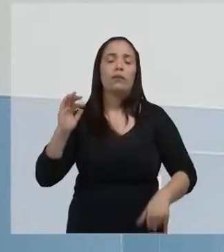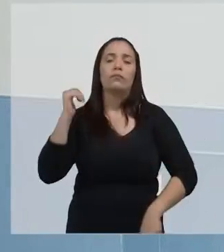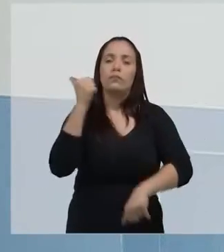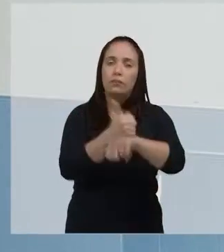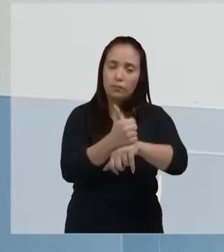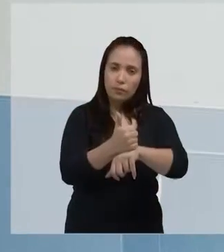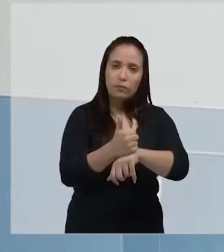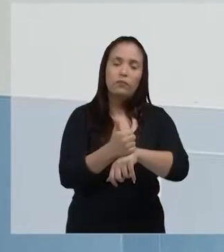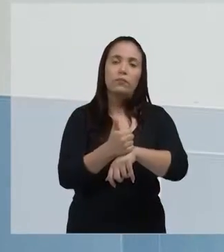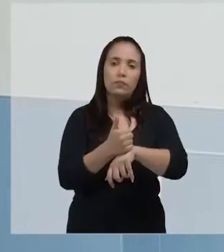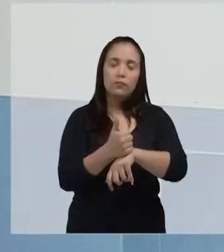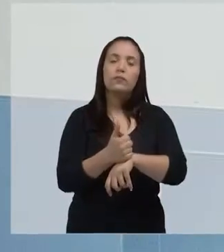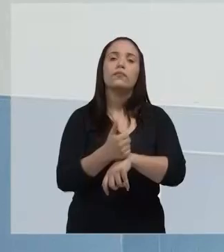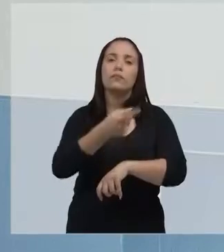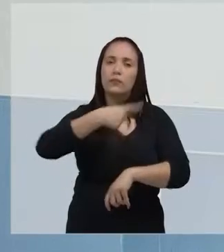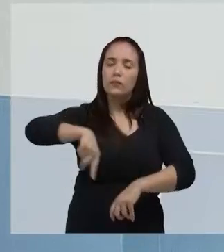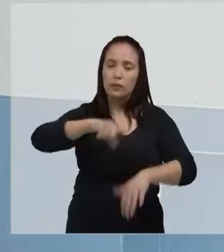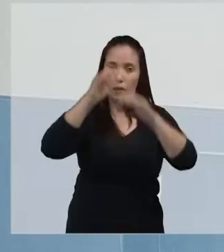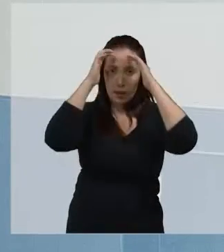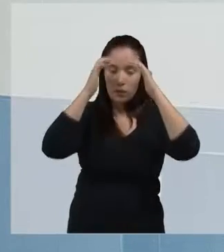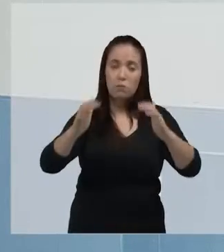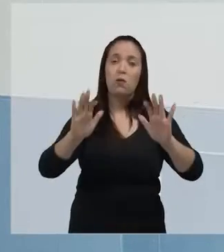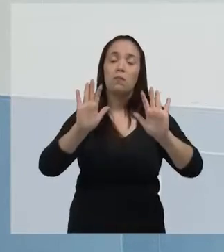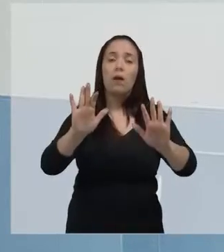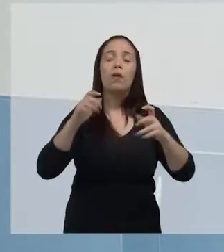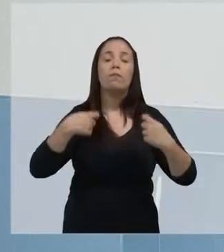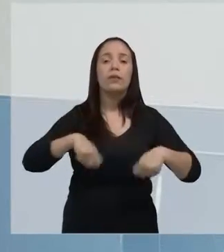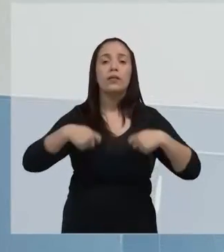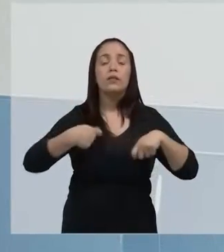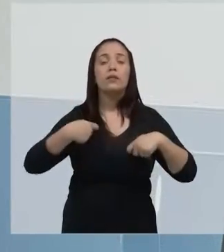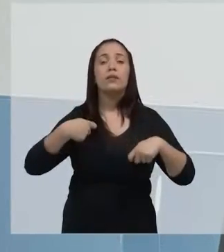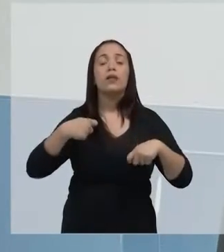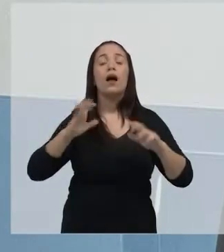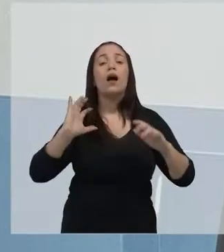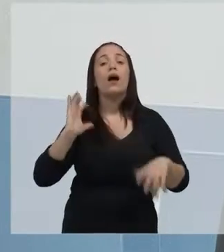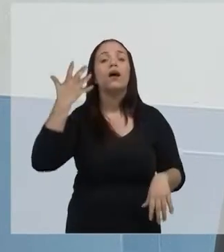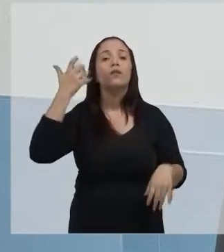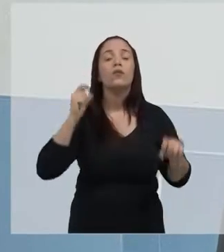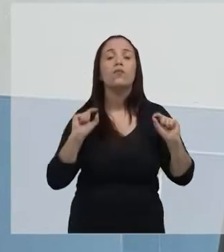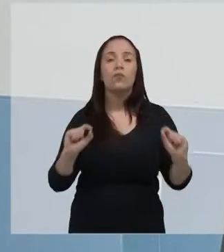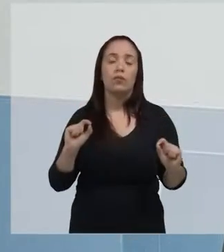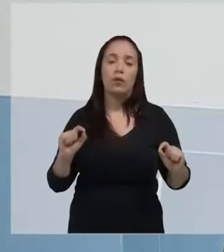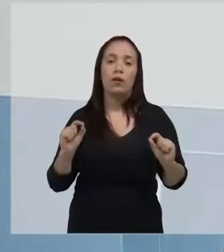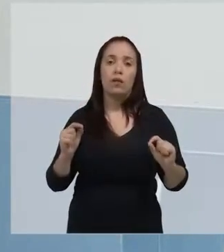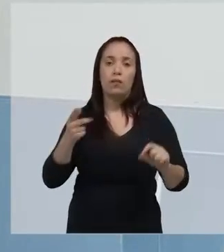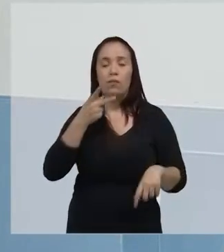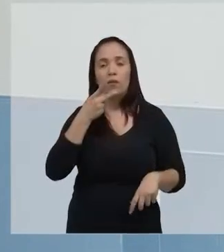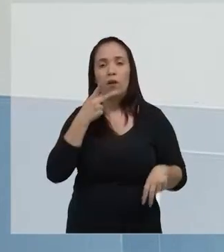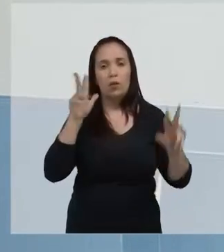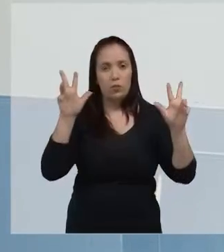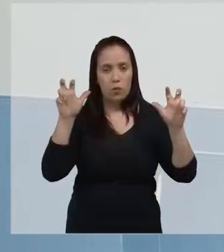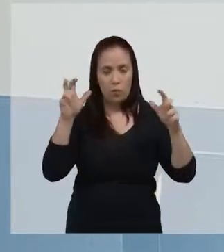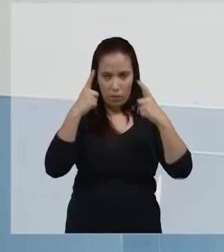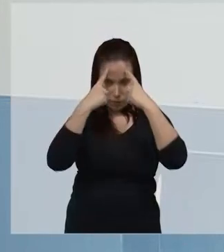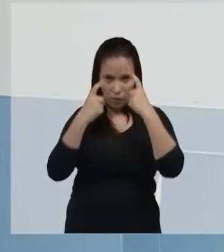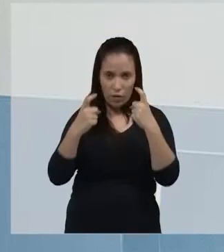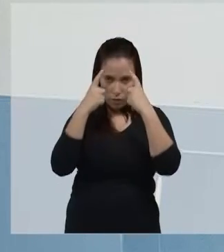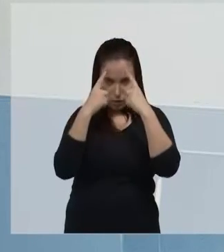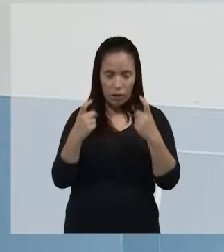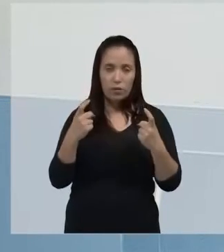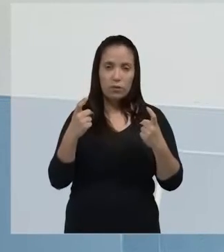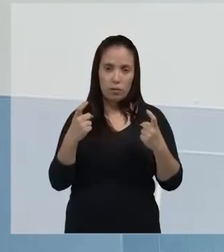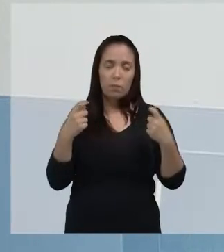apoio, terá a nosso respeito, se ele vier para a campanha falar da questão da